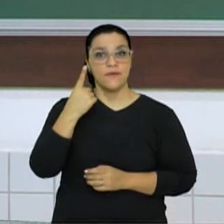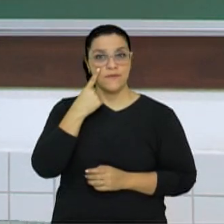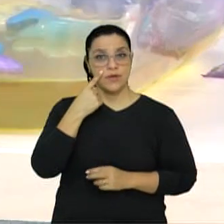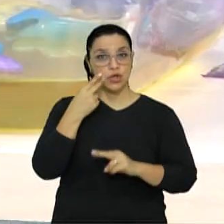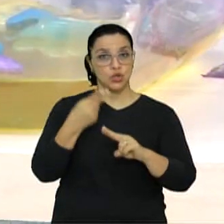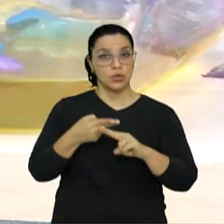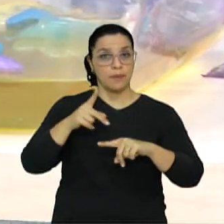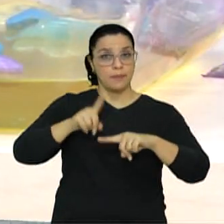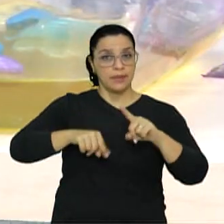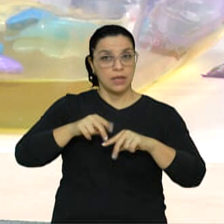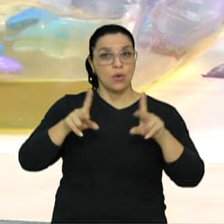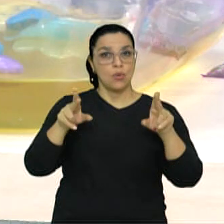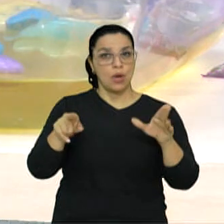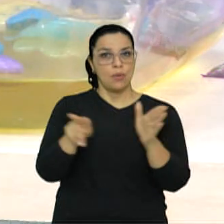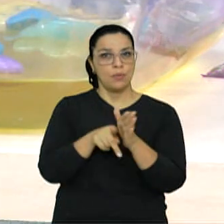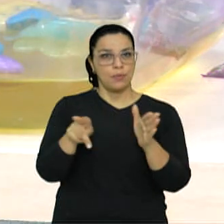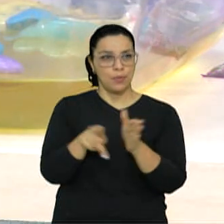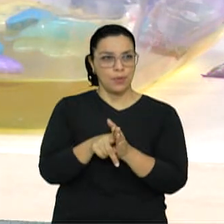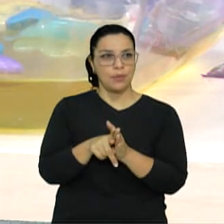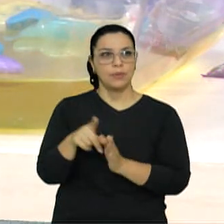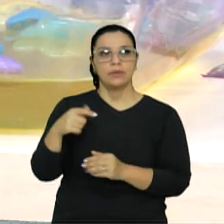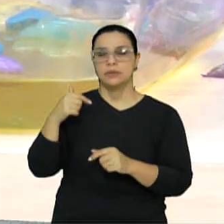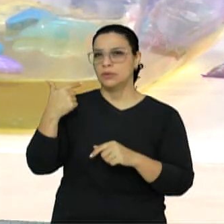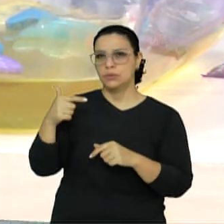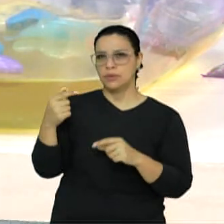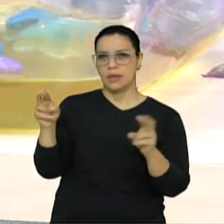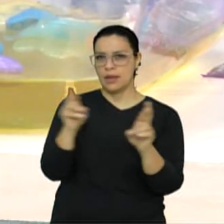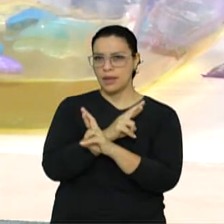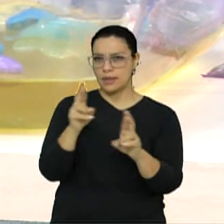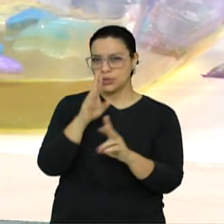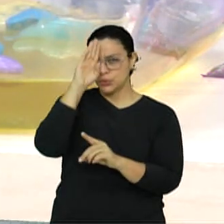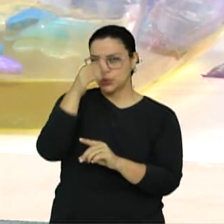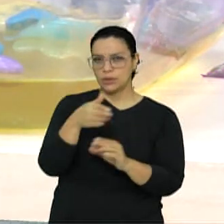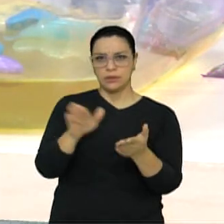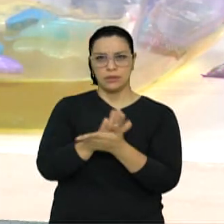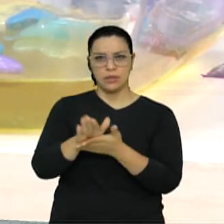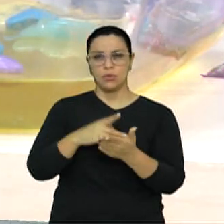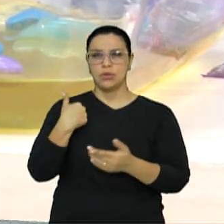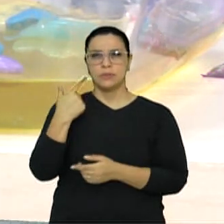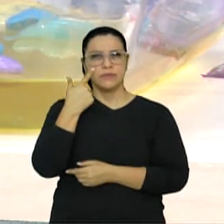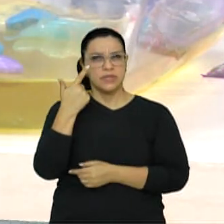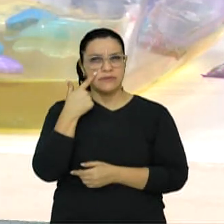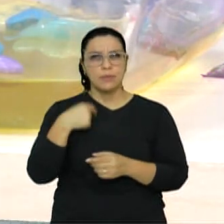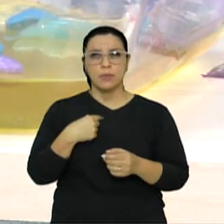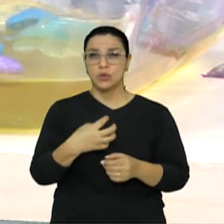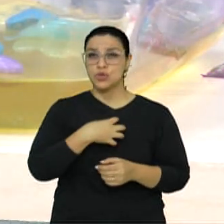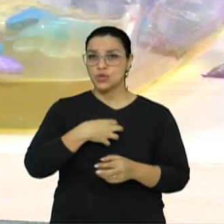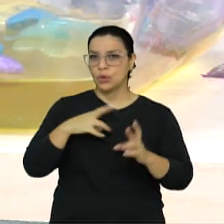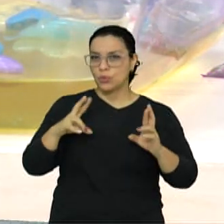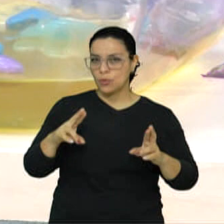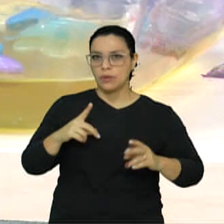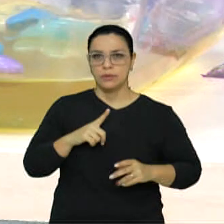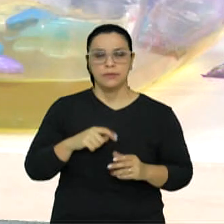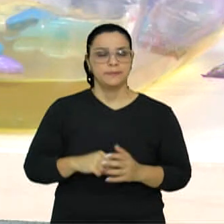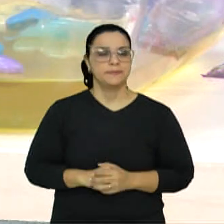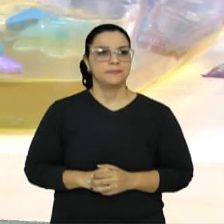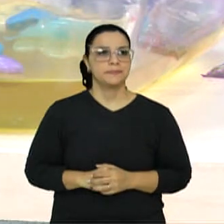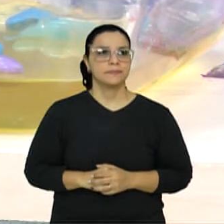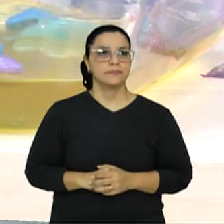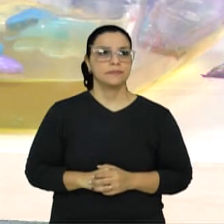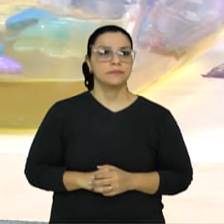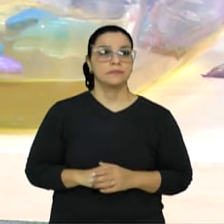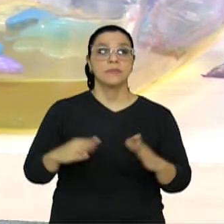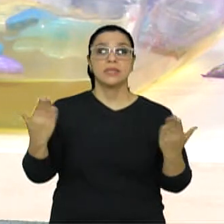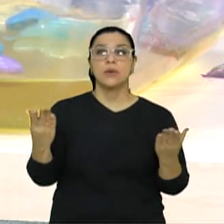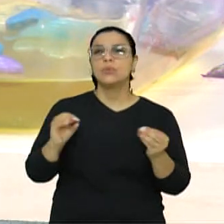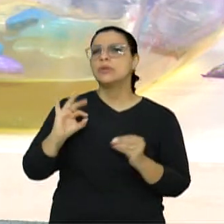utilizei o mesmo material do retículo endoplasmático, mas não tem relação direta ali com aquilo, é só pelo formato mesmo. Muito bem, gente.